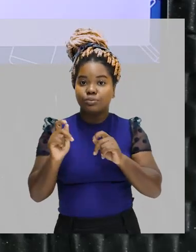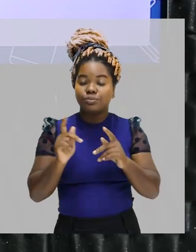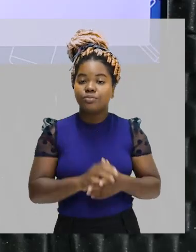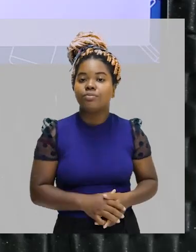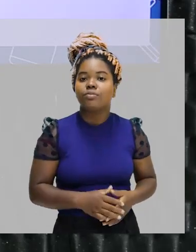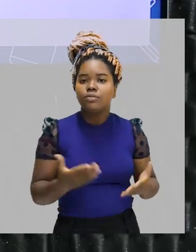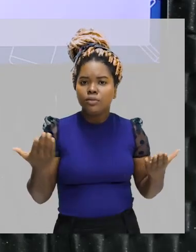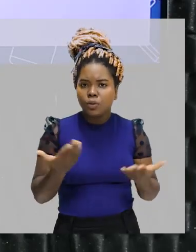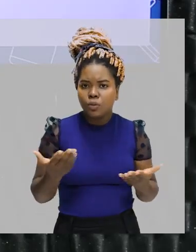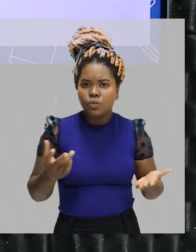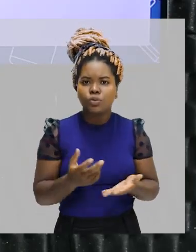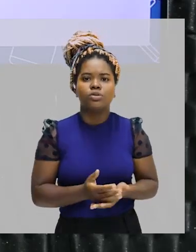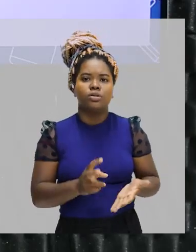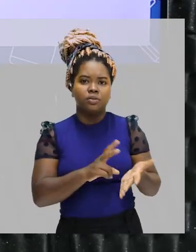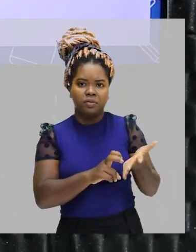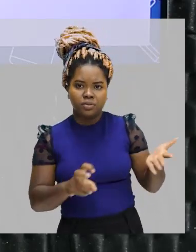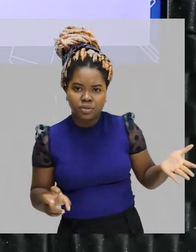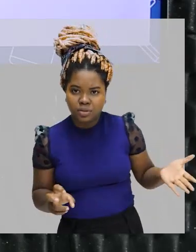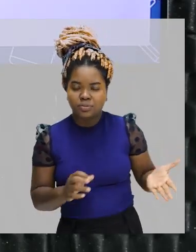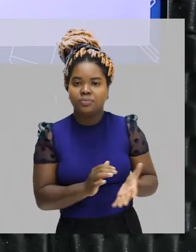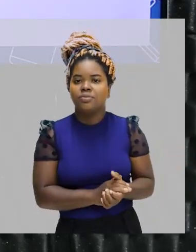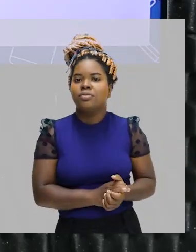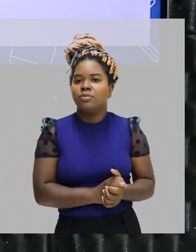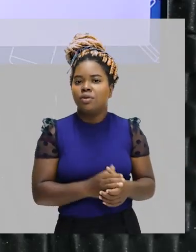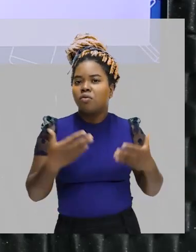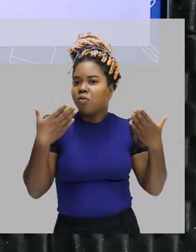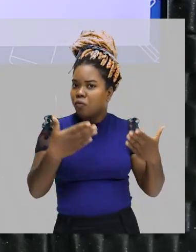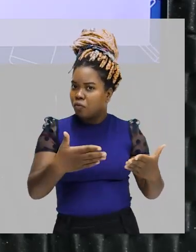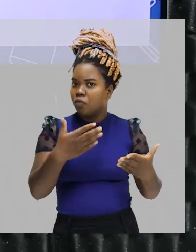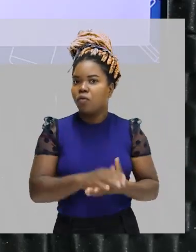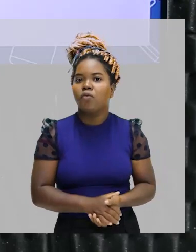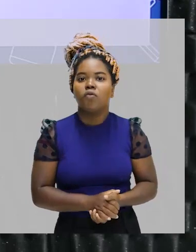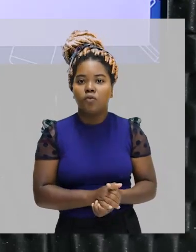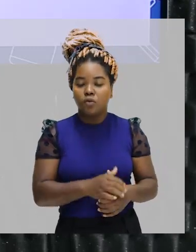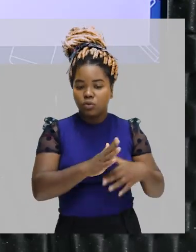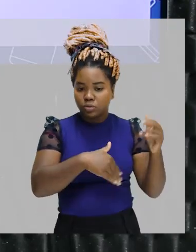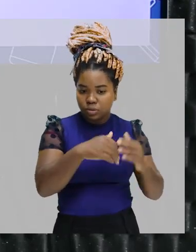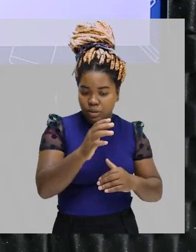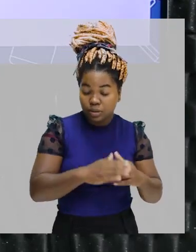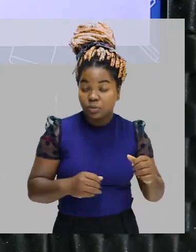aula de hoje, então, nós falamos um pouco de vocabulário, com o foco nas ocupações e